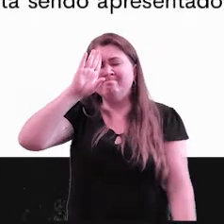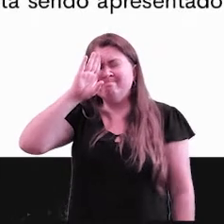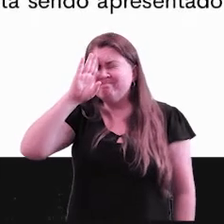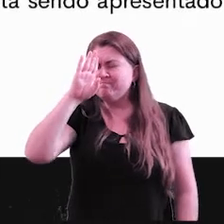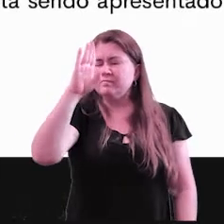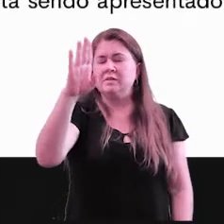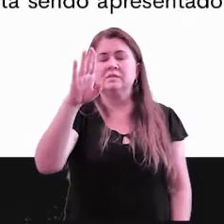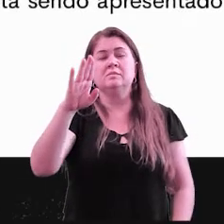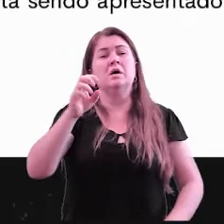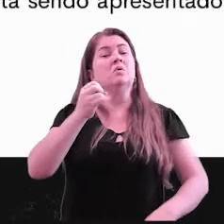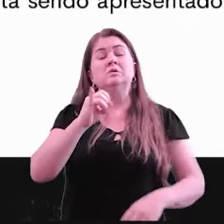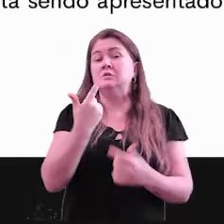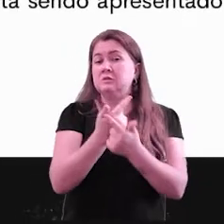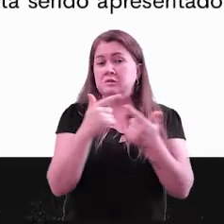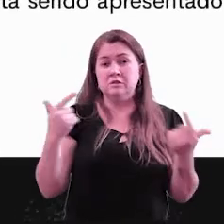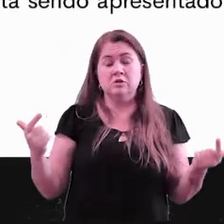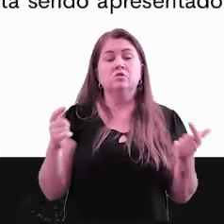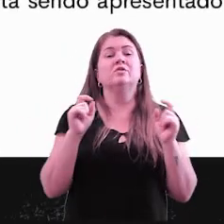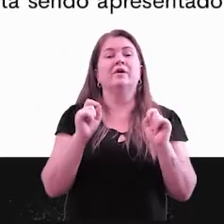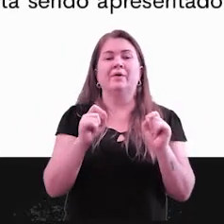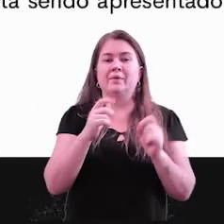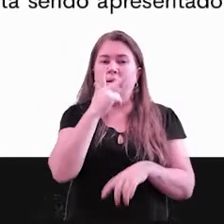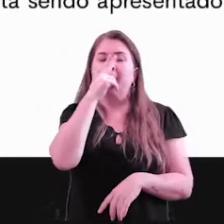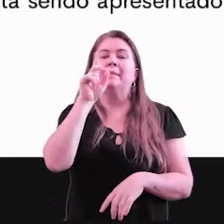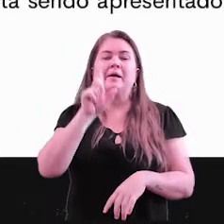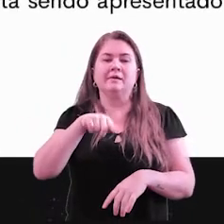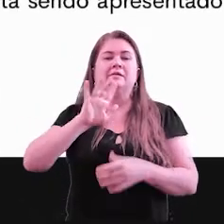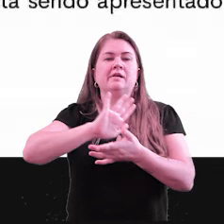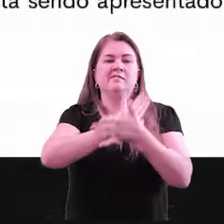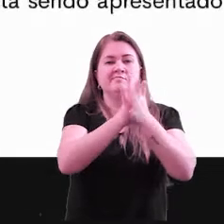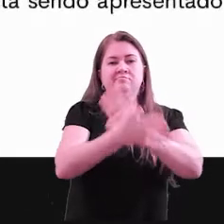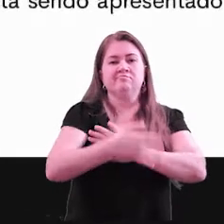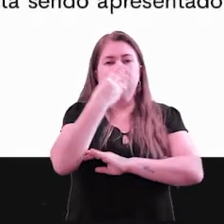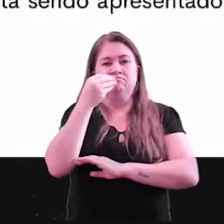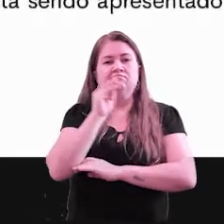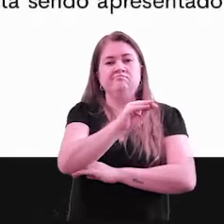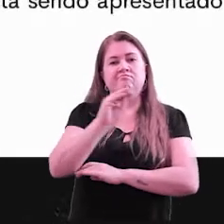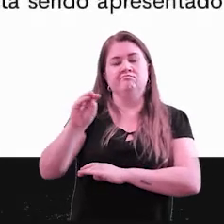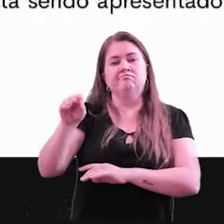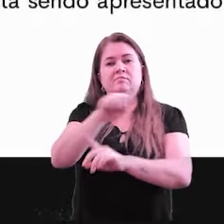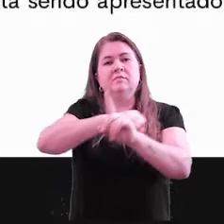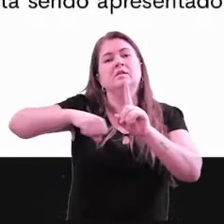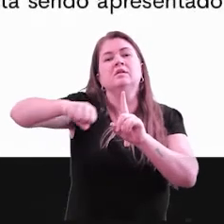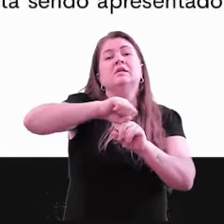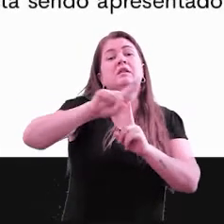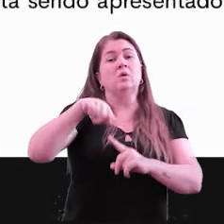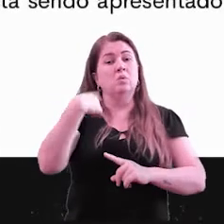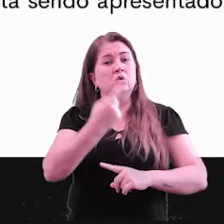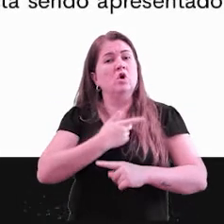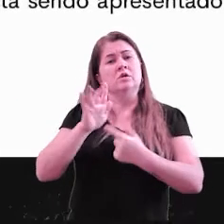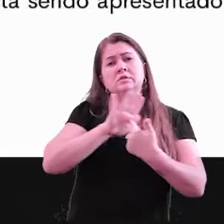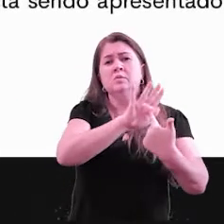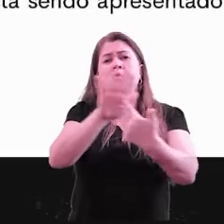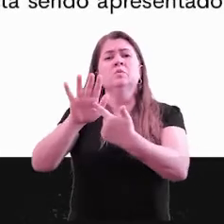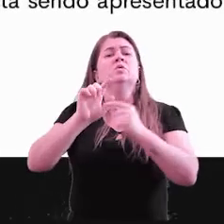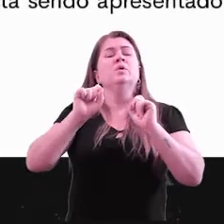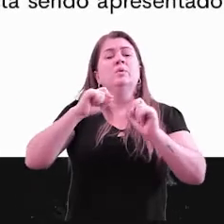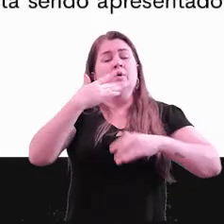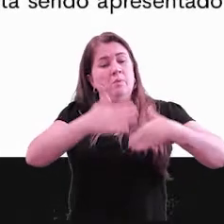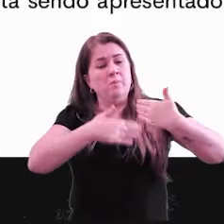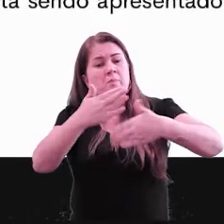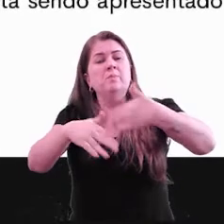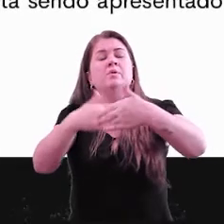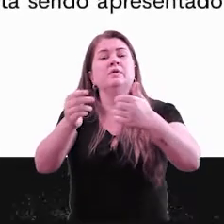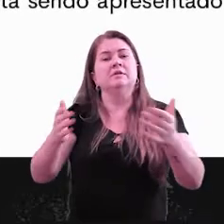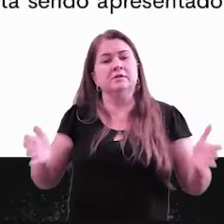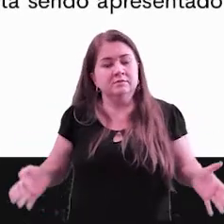a exclusão social. Então, estamos falando de um processo que promova a inclusão social, o que